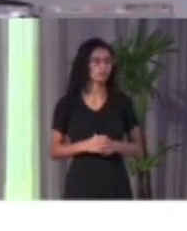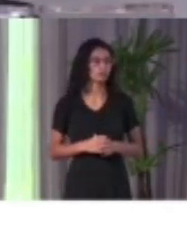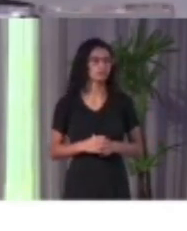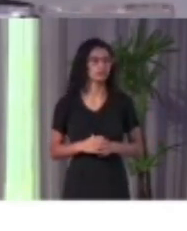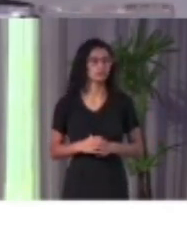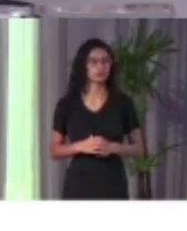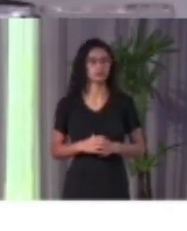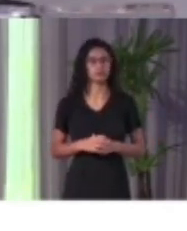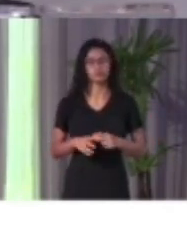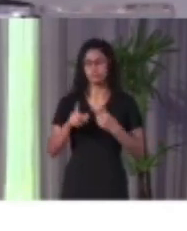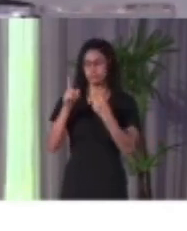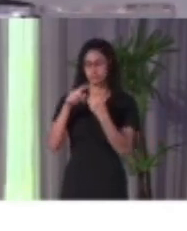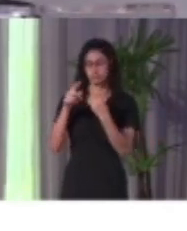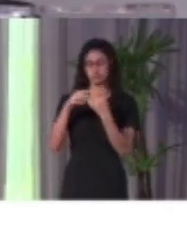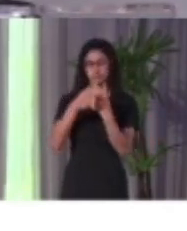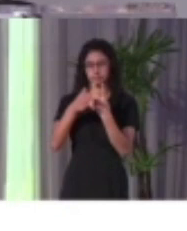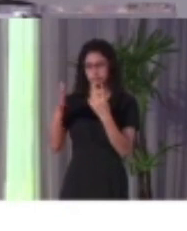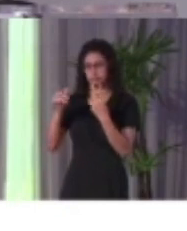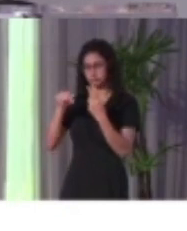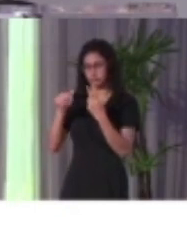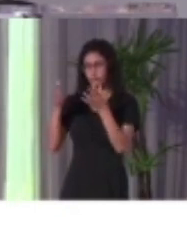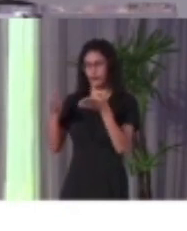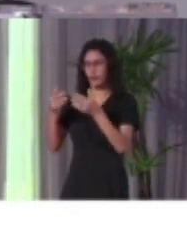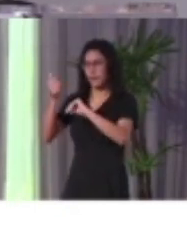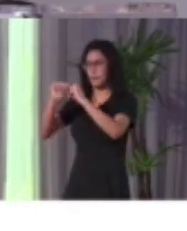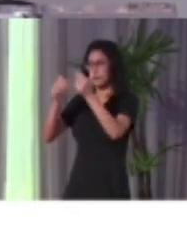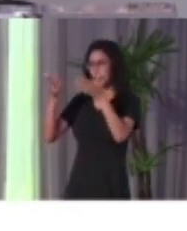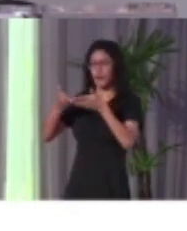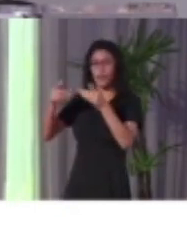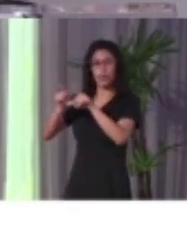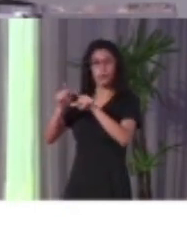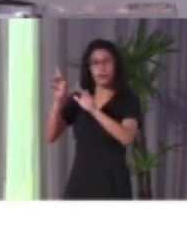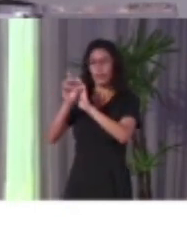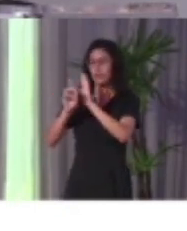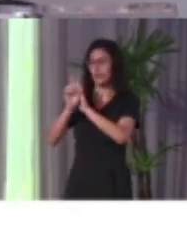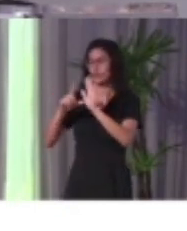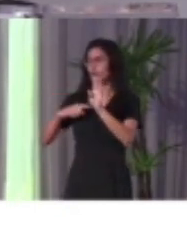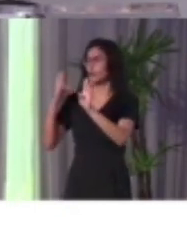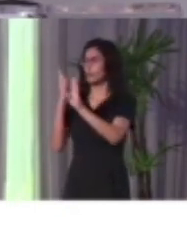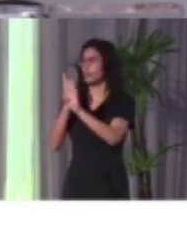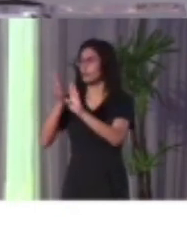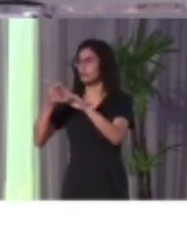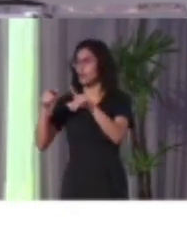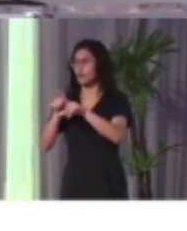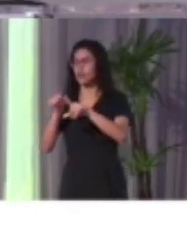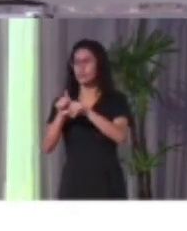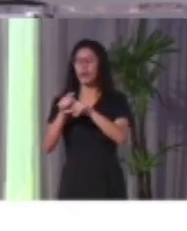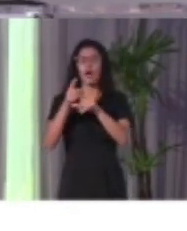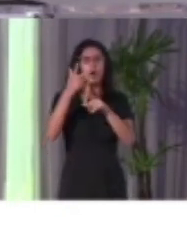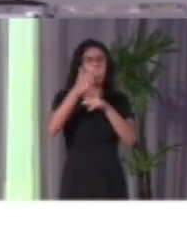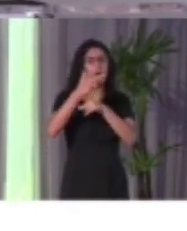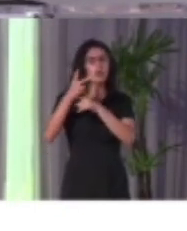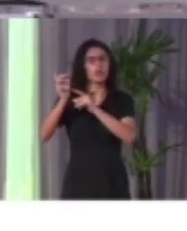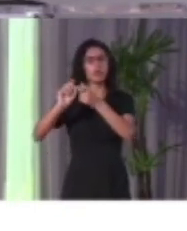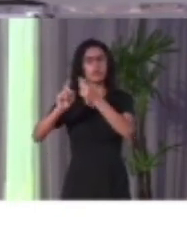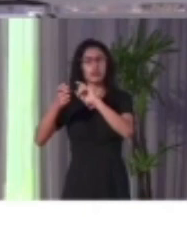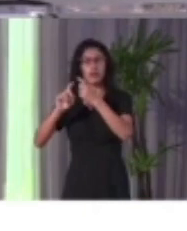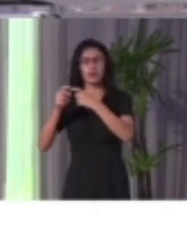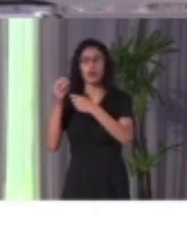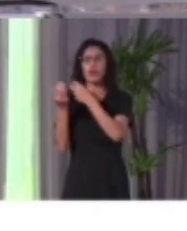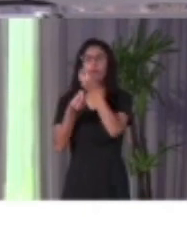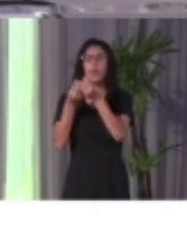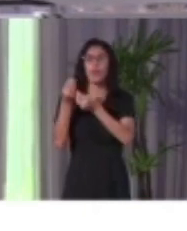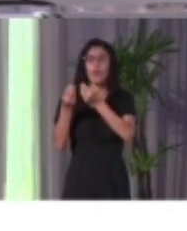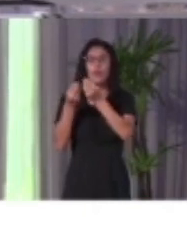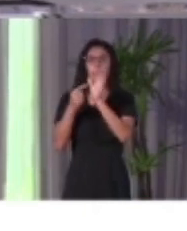Na segunda etapa, eu analisei, então, de posse desses dados que eu havia identificado, os vídeos das reuniões, onde